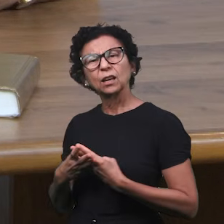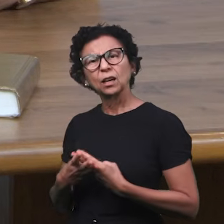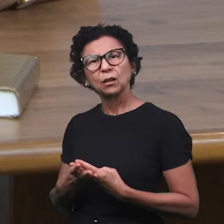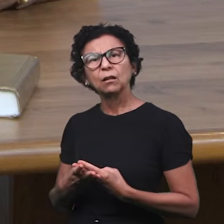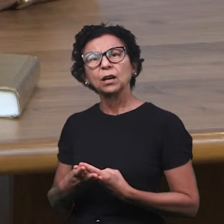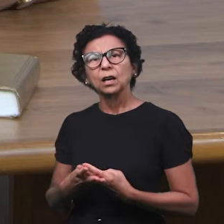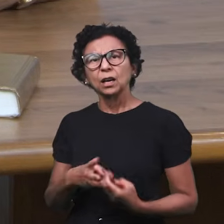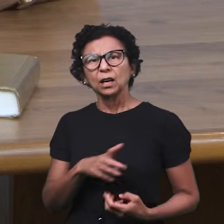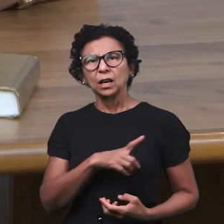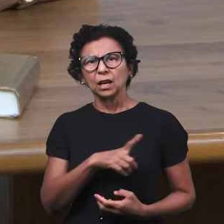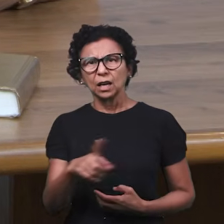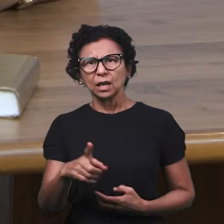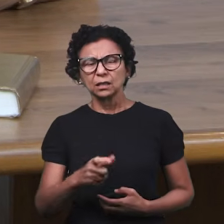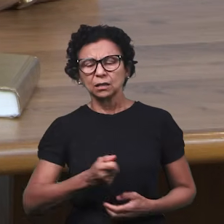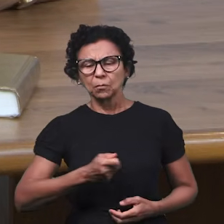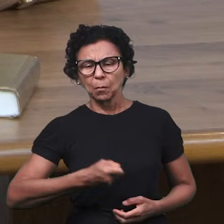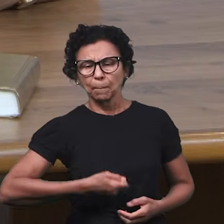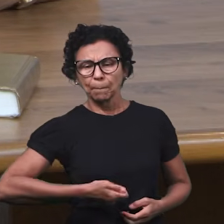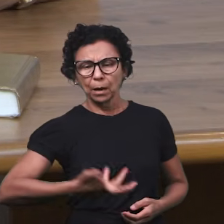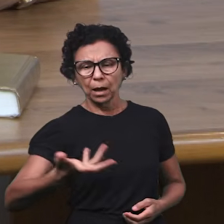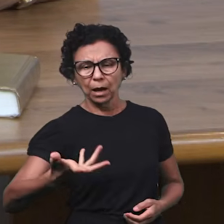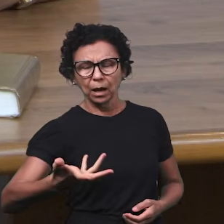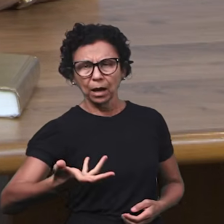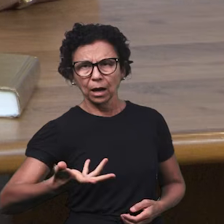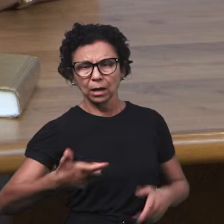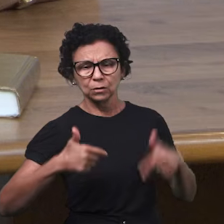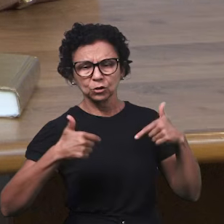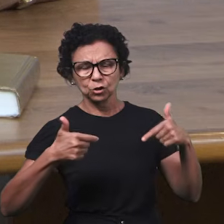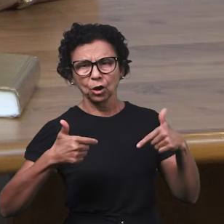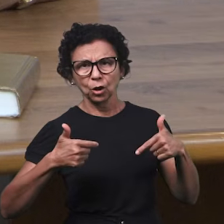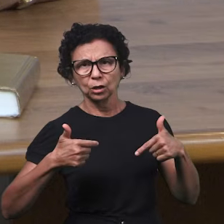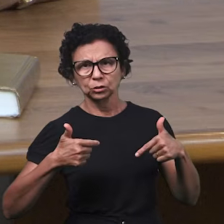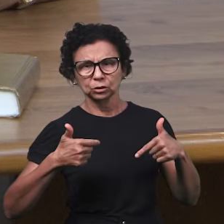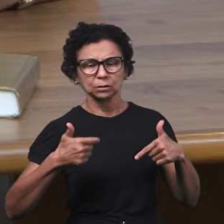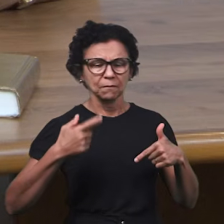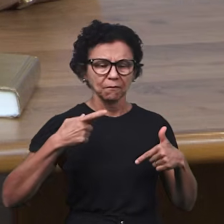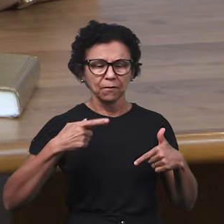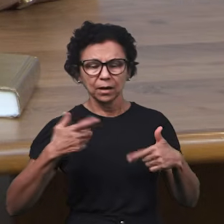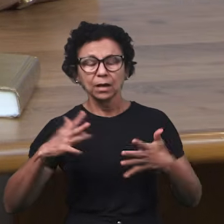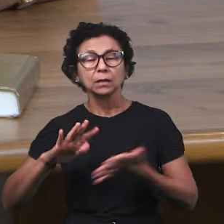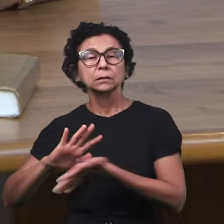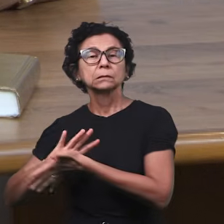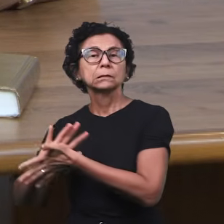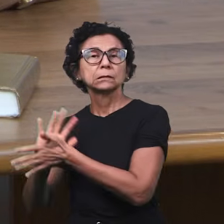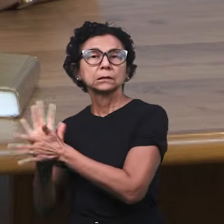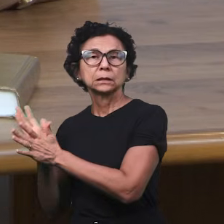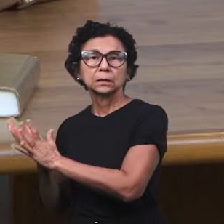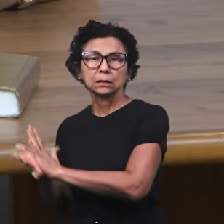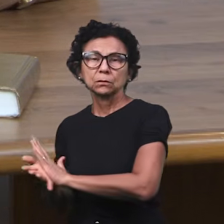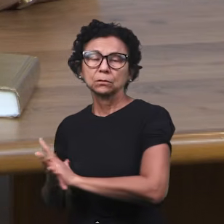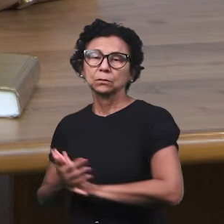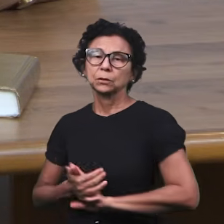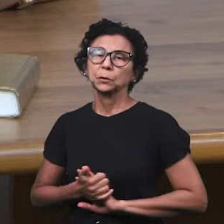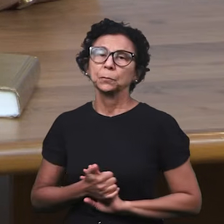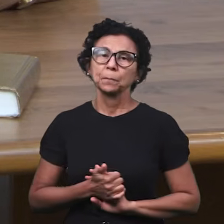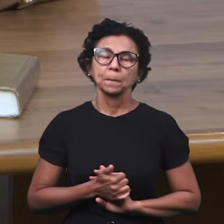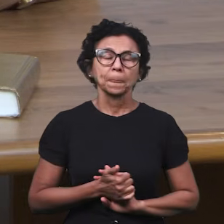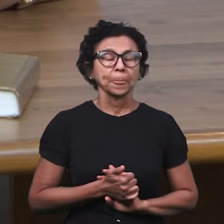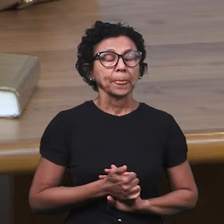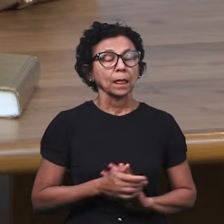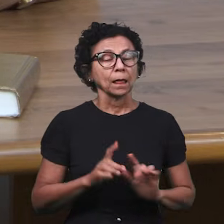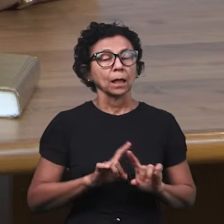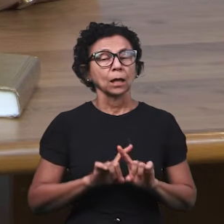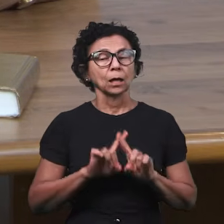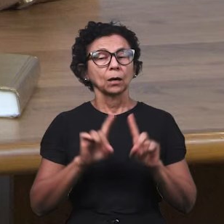sorte para os assolar e destruir. Mas, vindo isto perante o rei, mandou